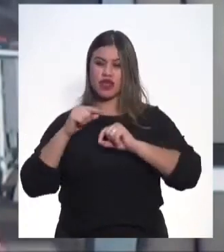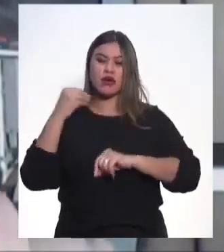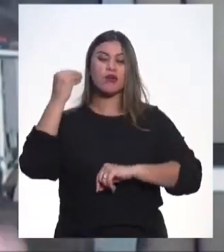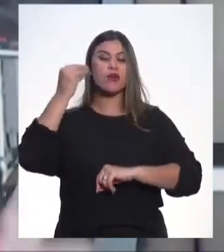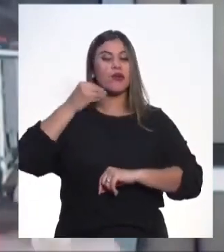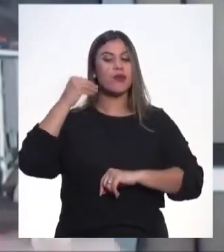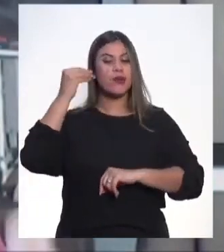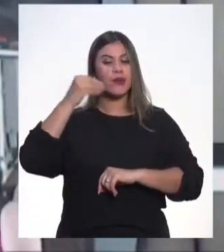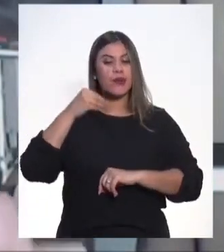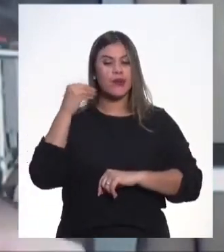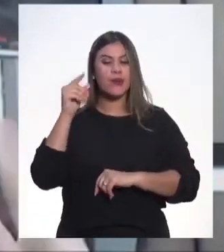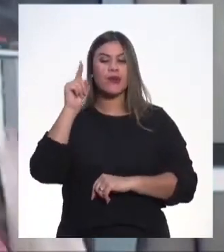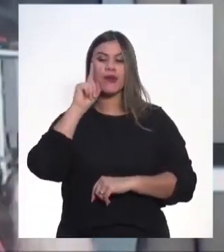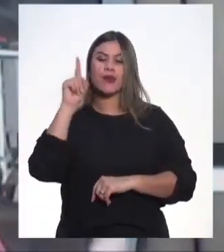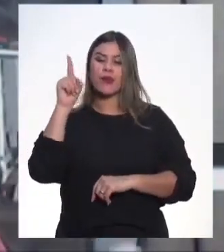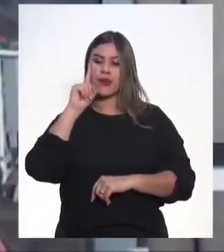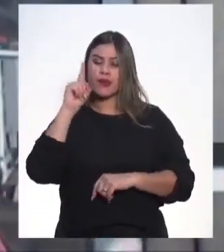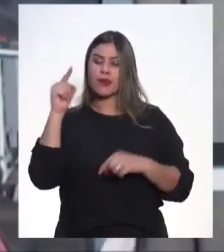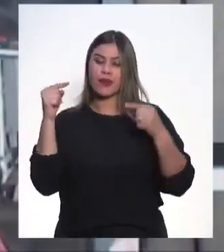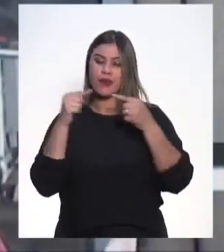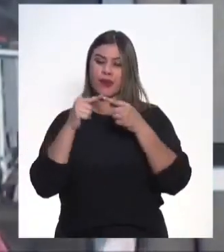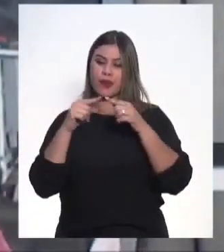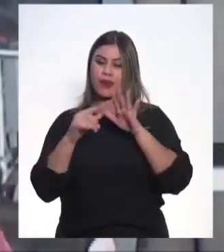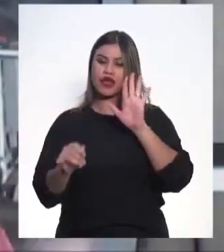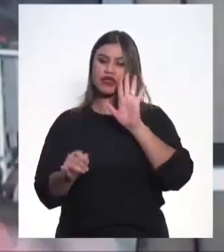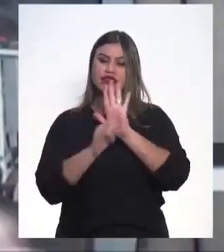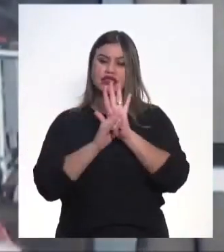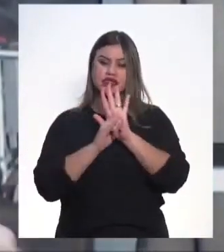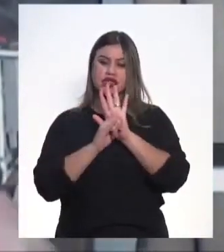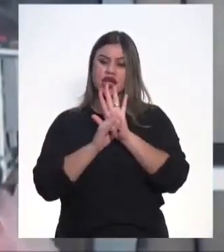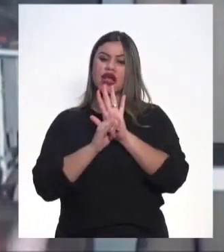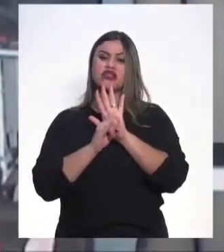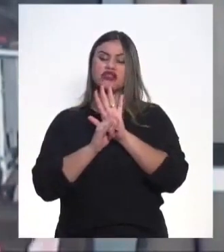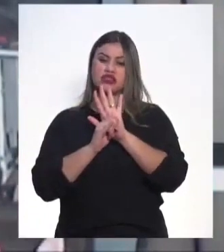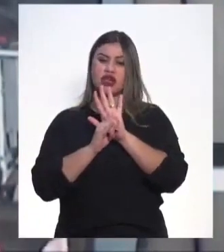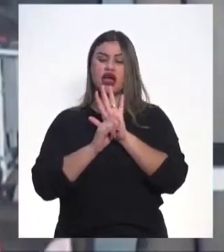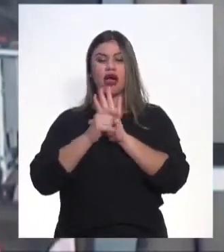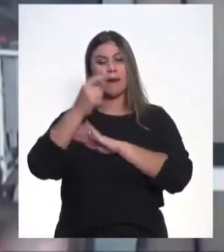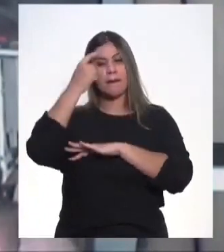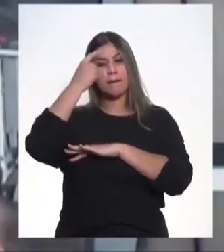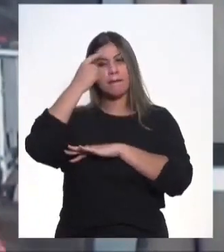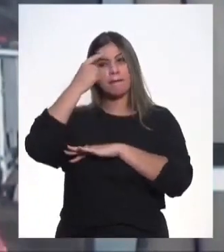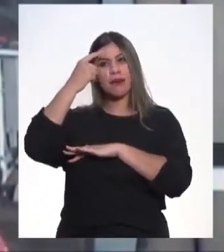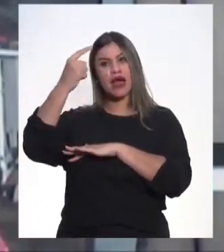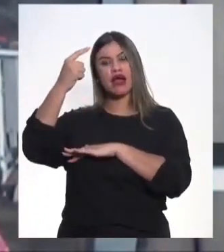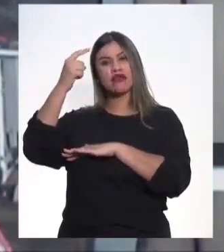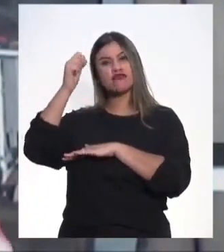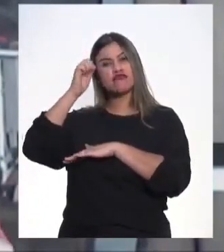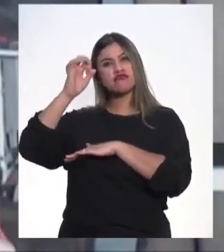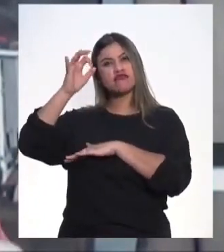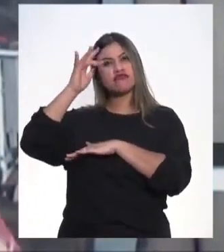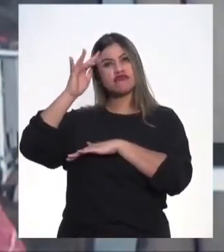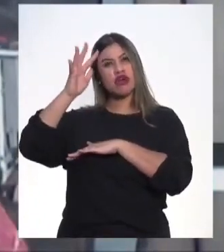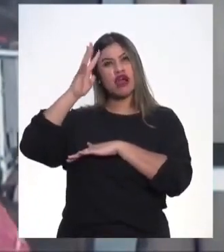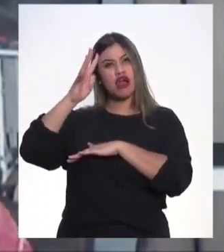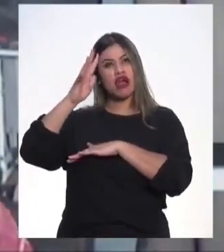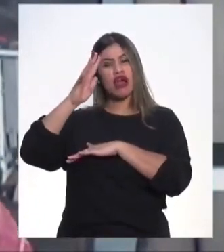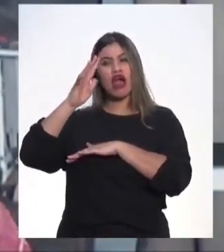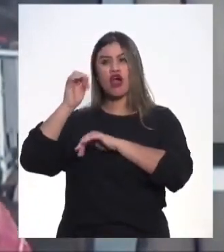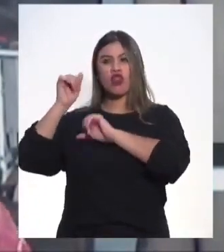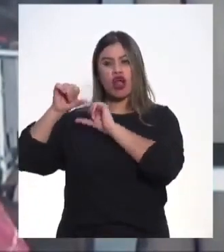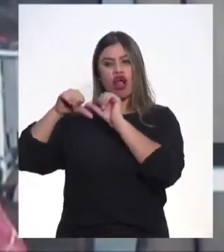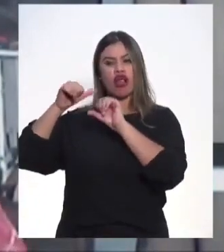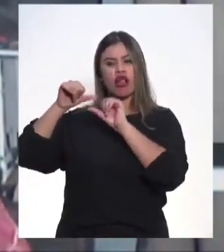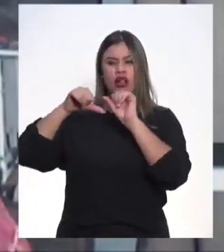experiência, do nosso cotidiano, sobre a nossa identidade, nos leva para um lugar que é pensarmos que a nossa identidade não